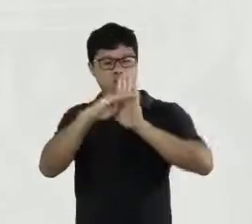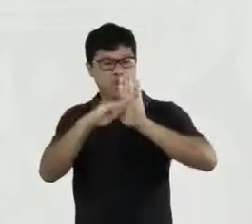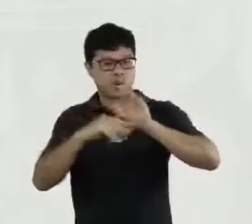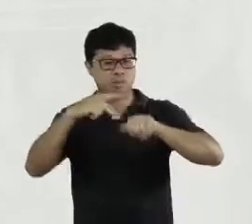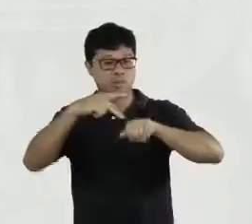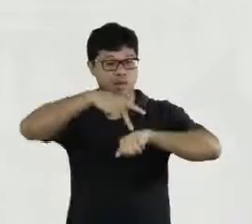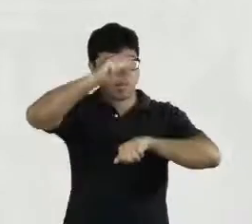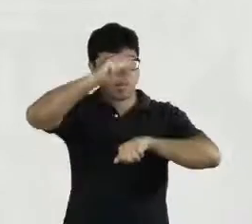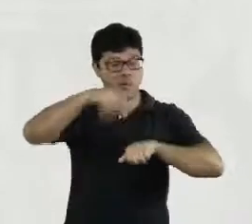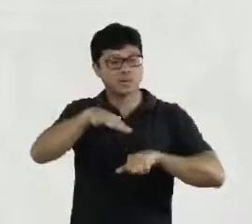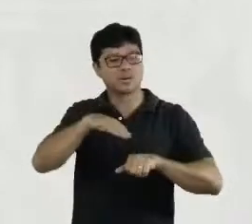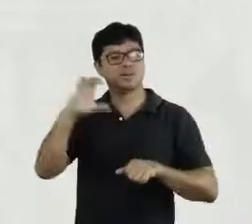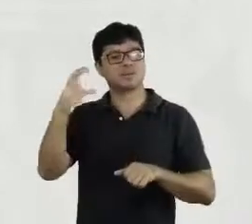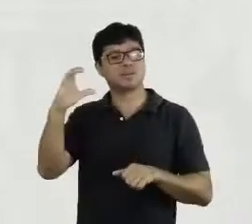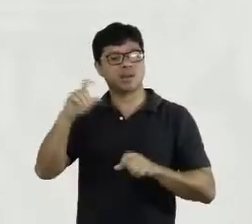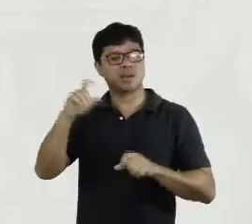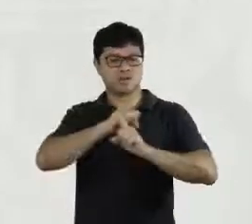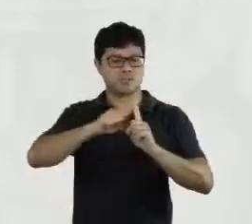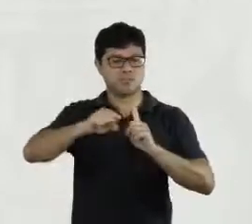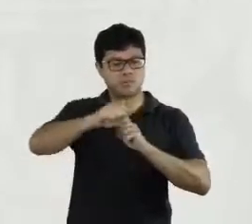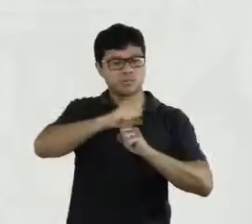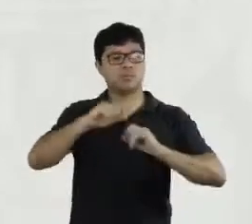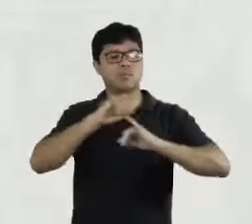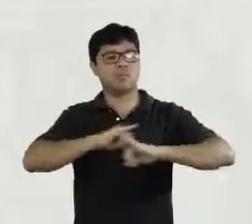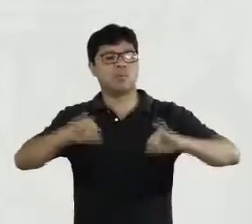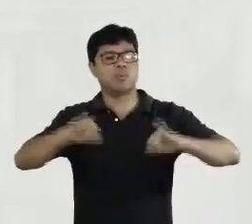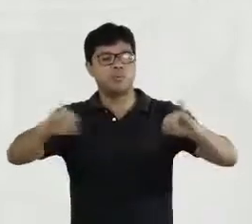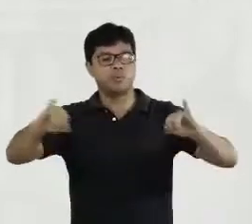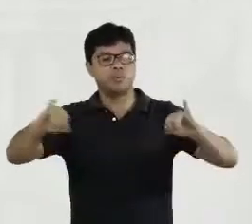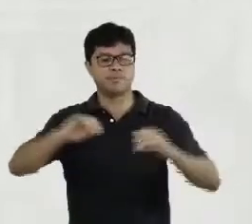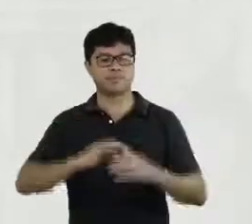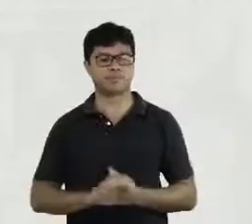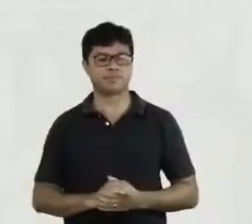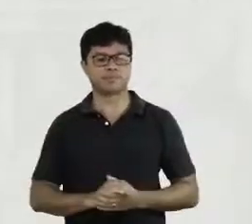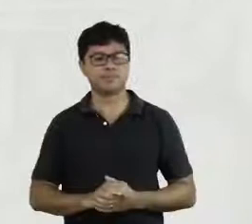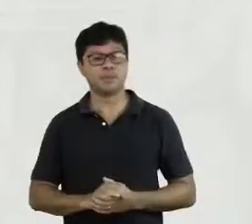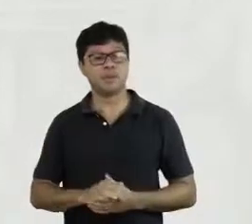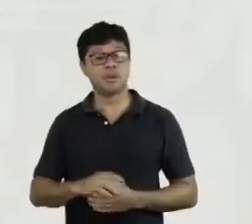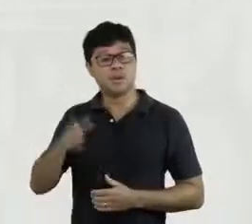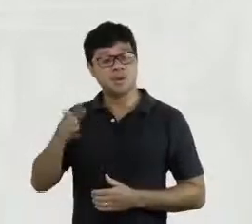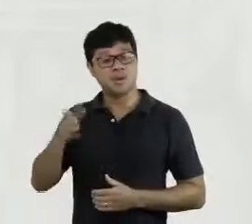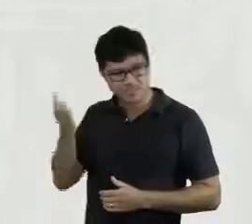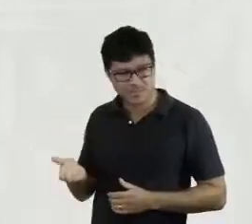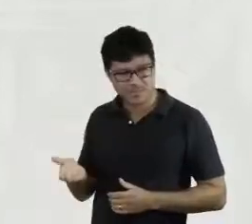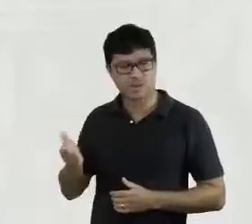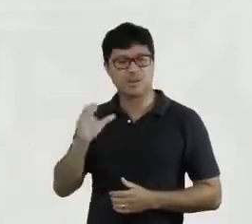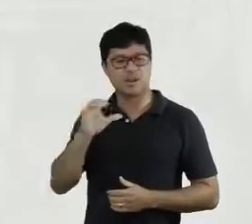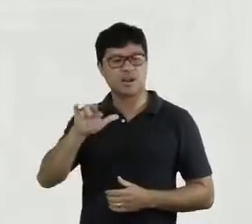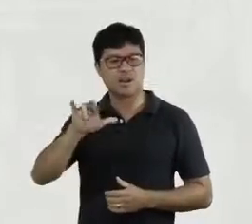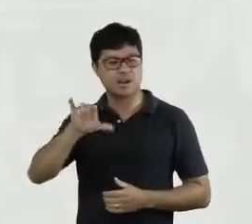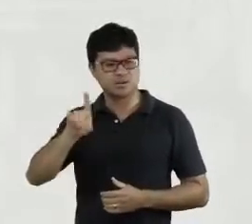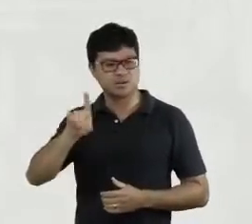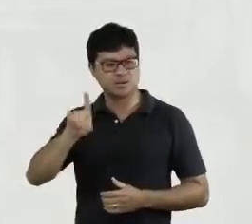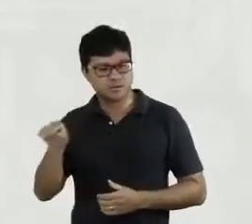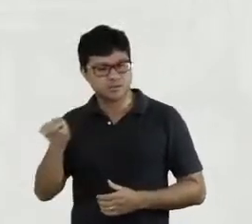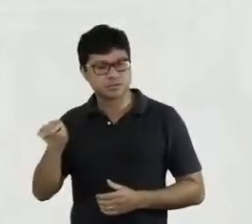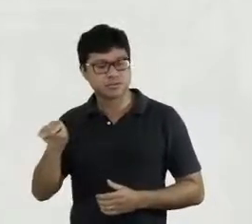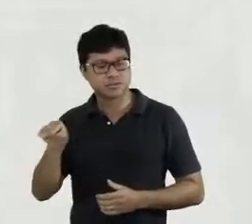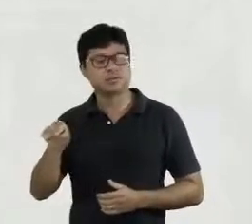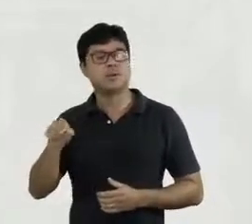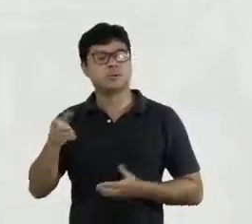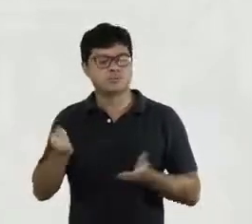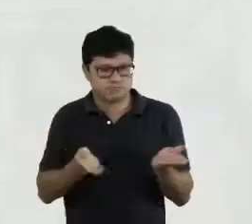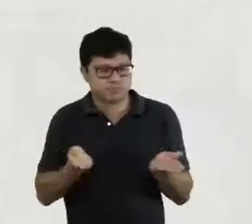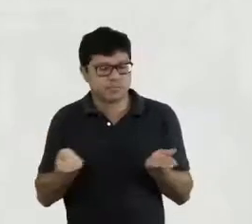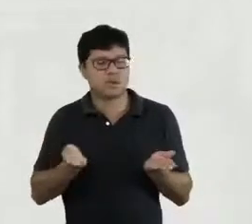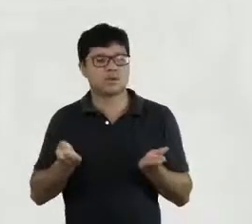da Faculdade de Ciência da Informação. O professor doutor Cláudio Gottschalk Duque é o